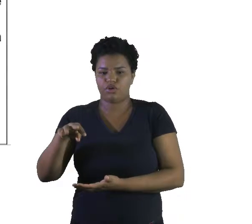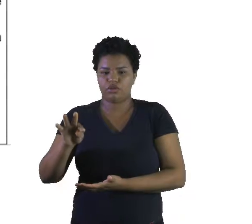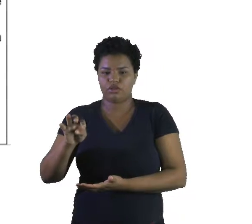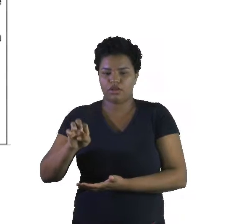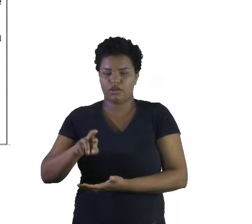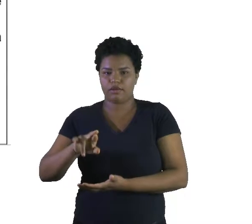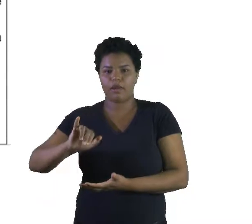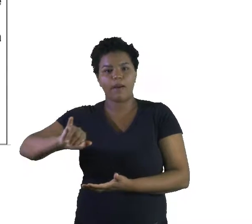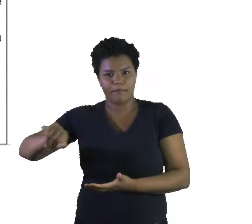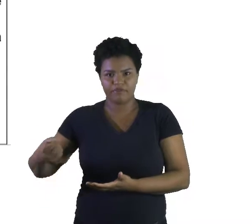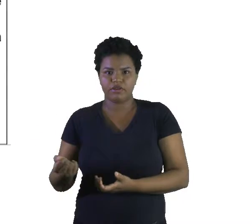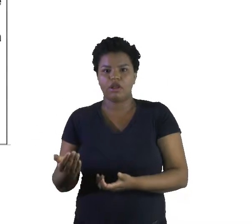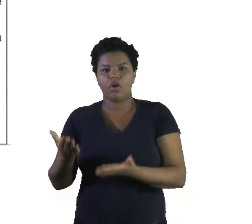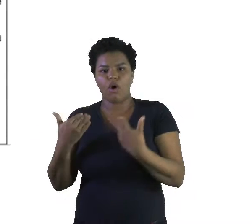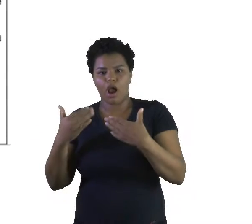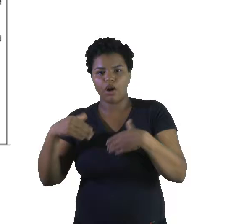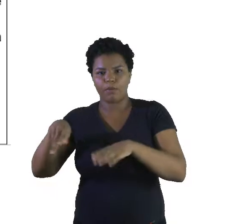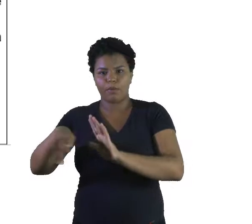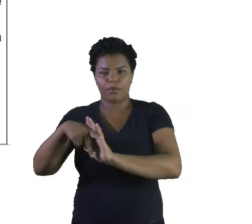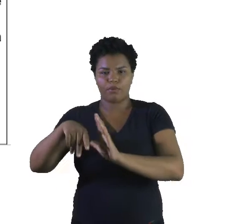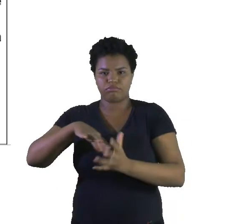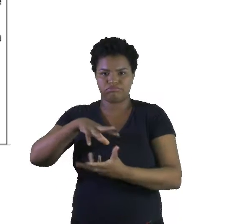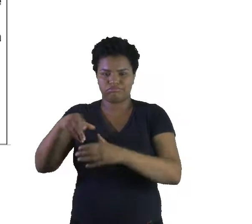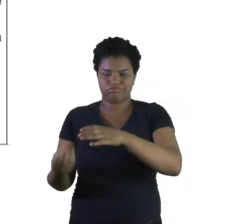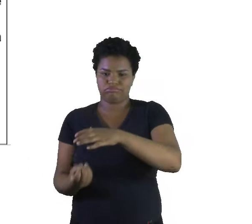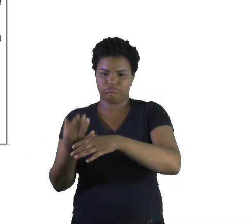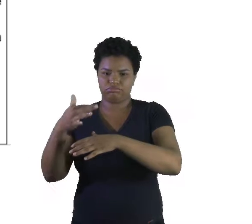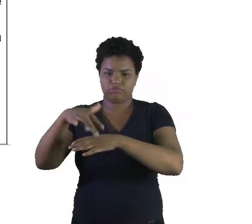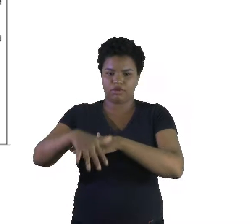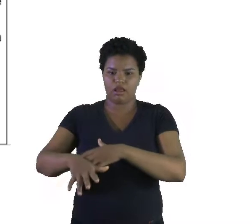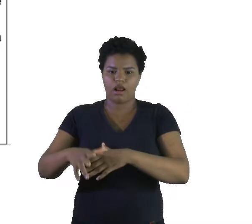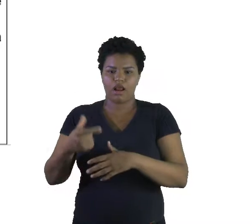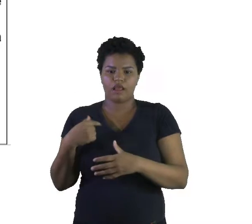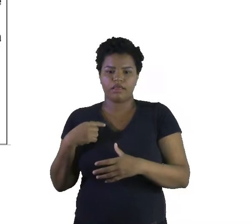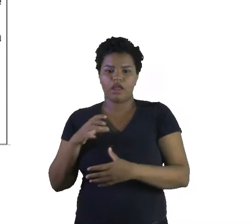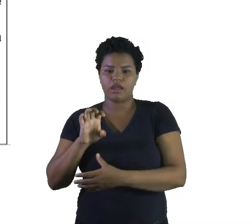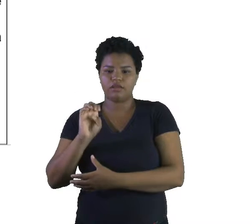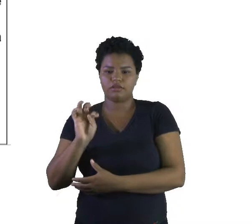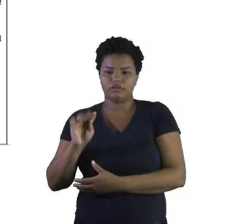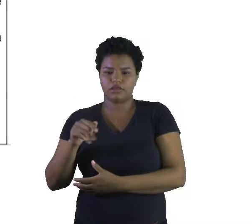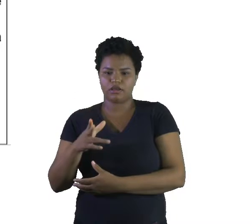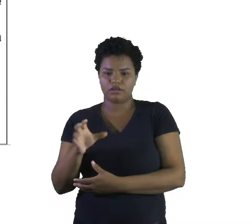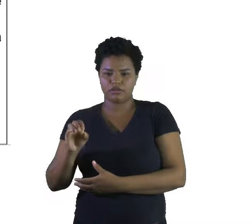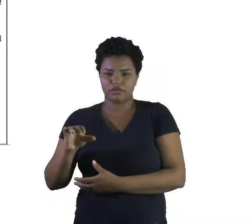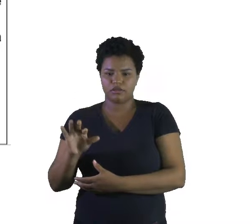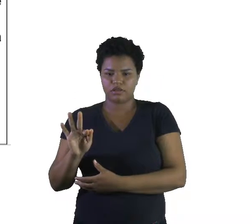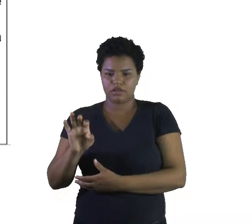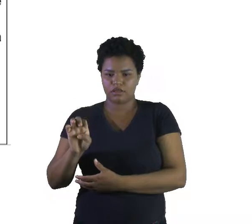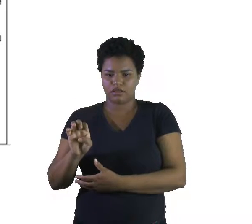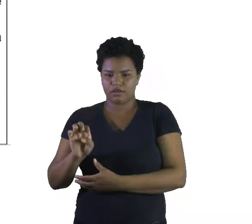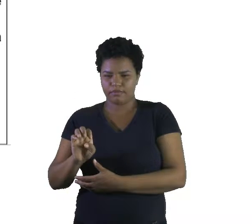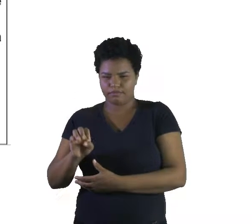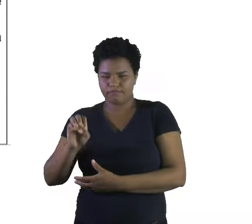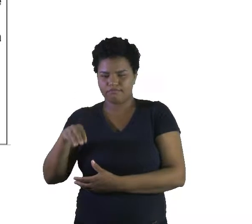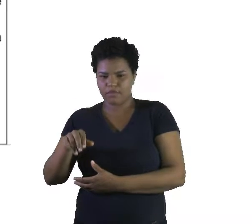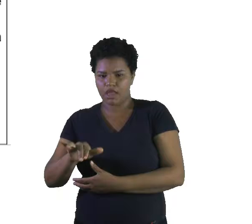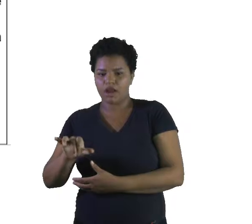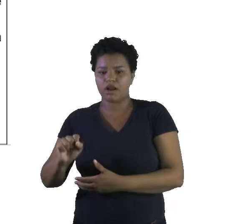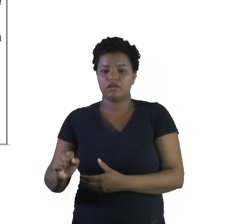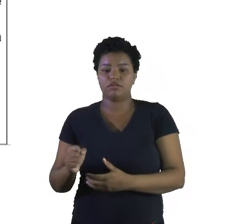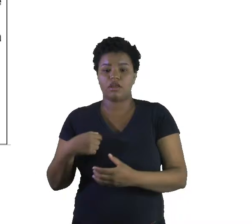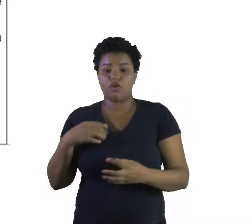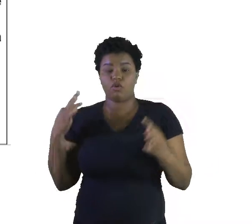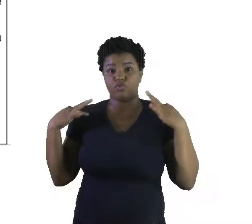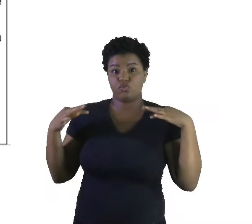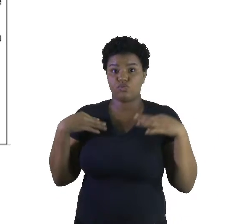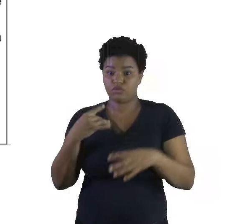Terra. Estâncias termais, atração turística, muitos locais onde tem vulcões atrai,